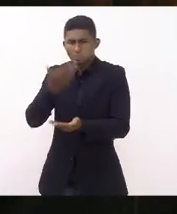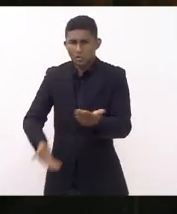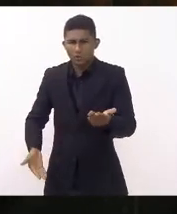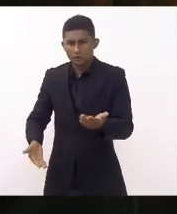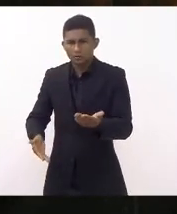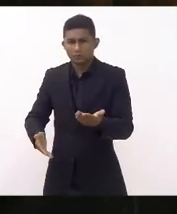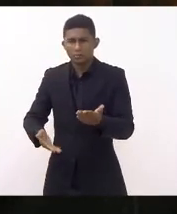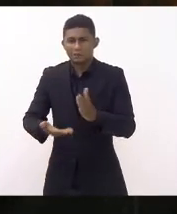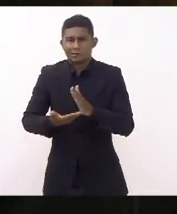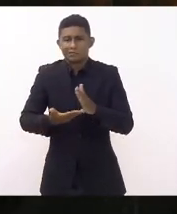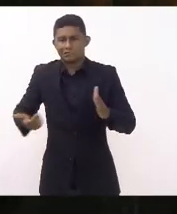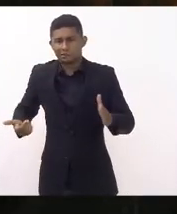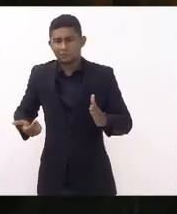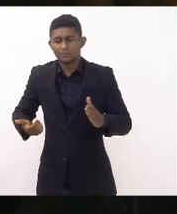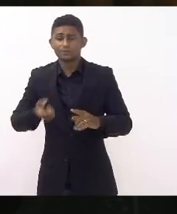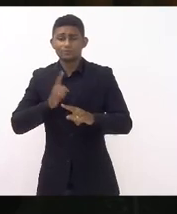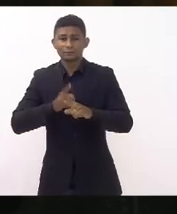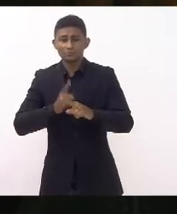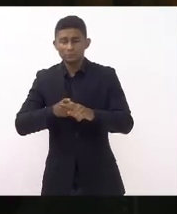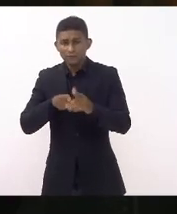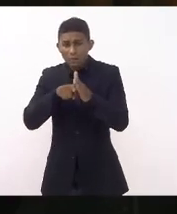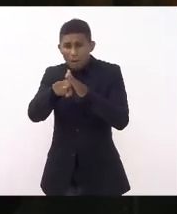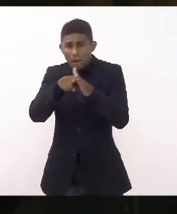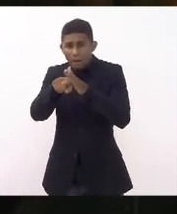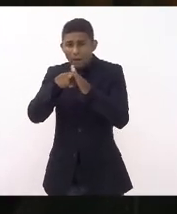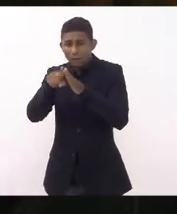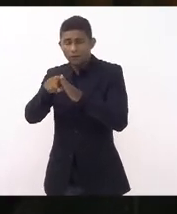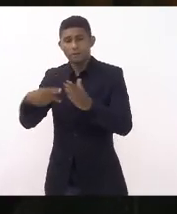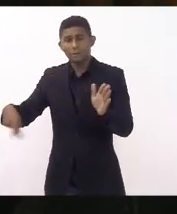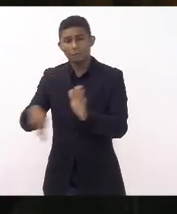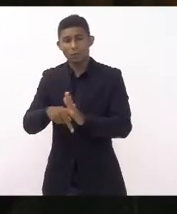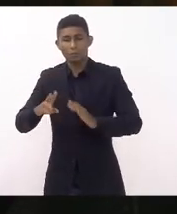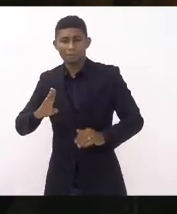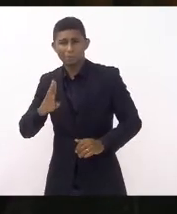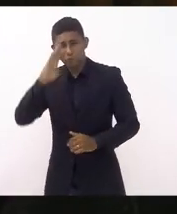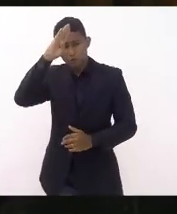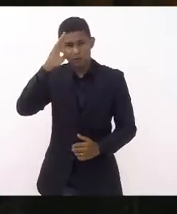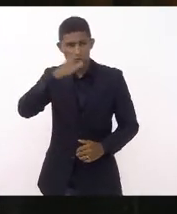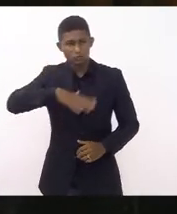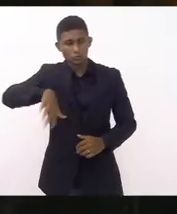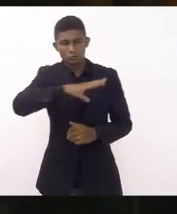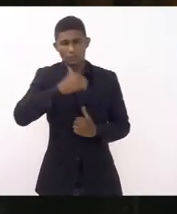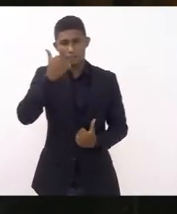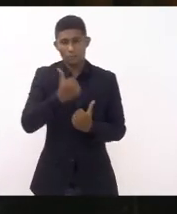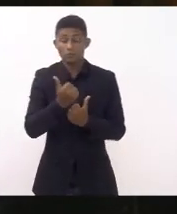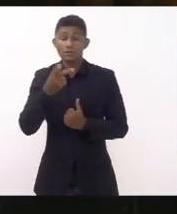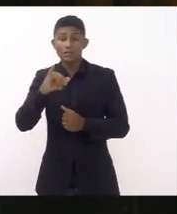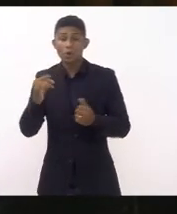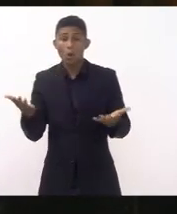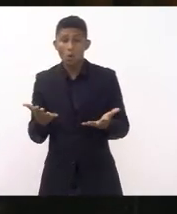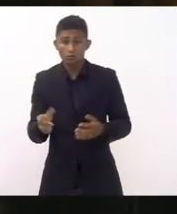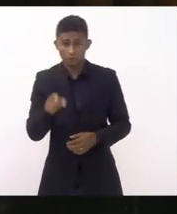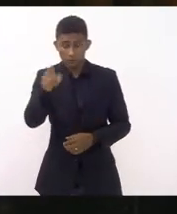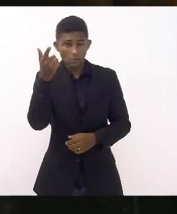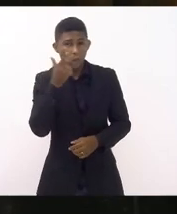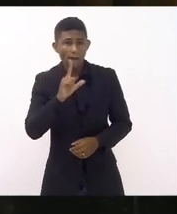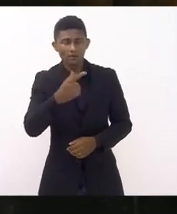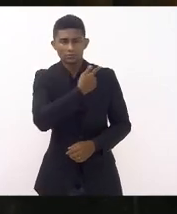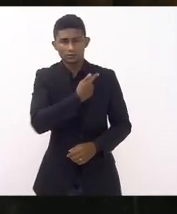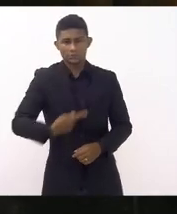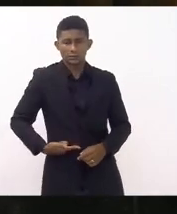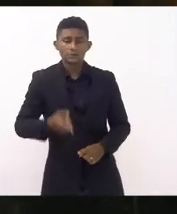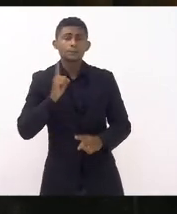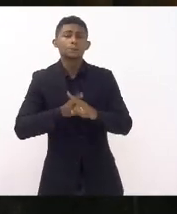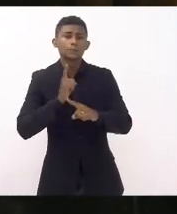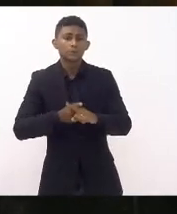por uma fiscalização de uma onda Bolsonaro. E se hoje o senhor ocupa o cargo que ocupa,